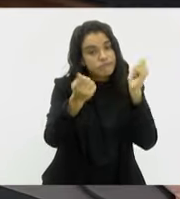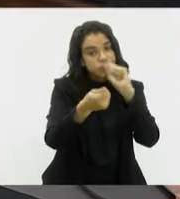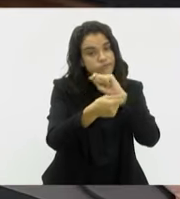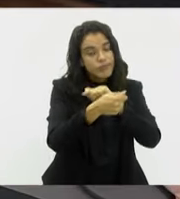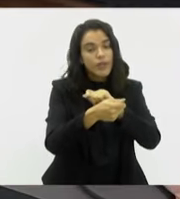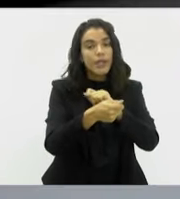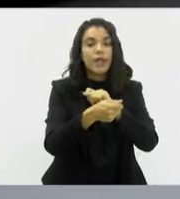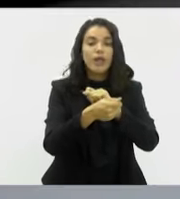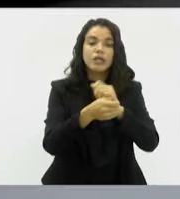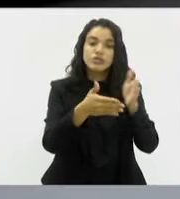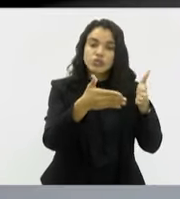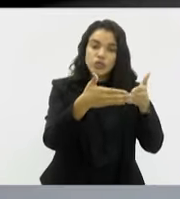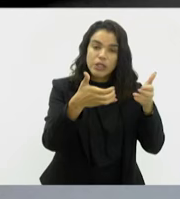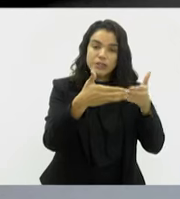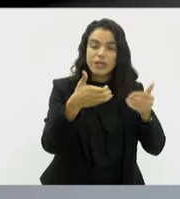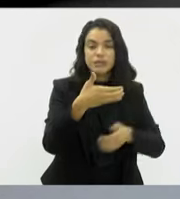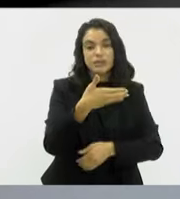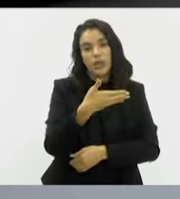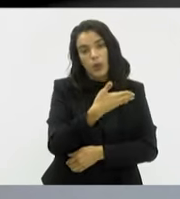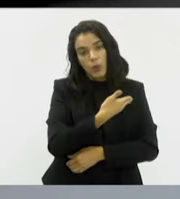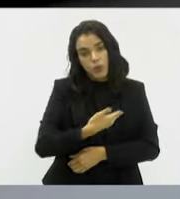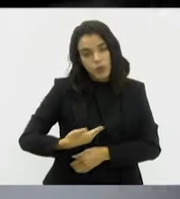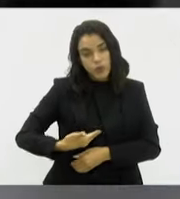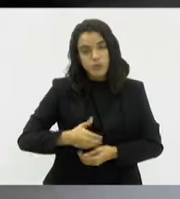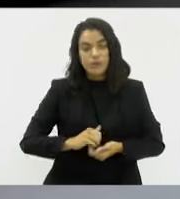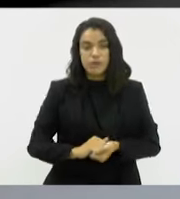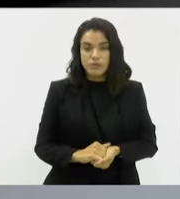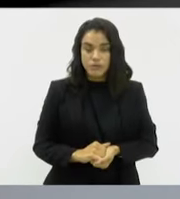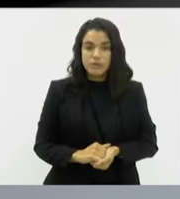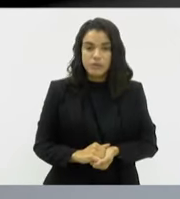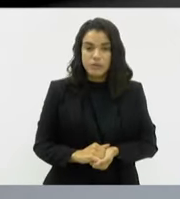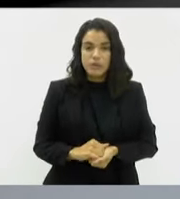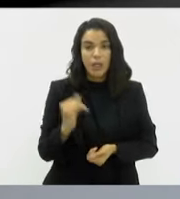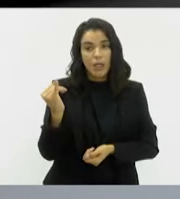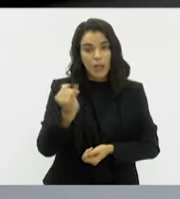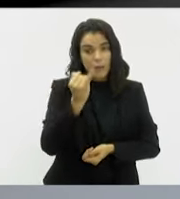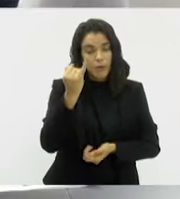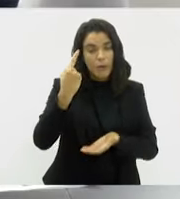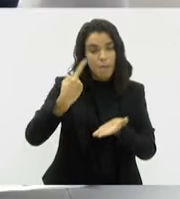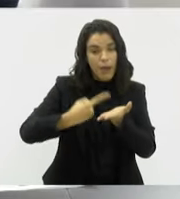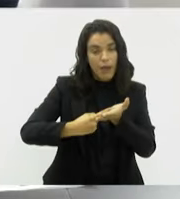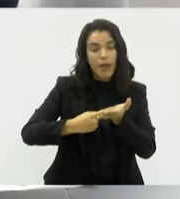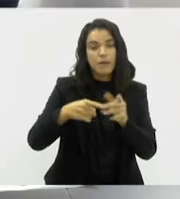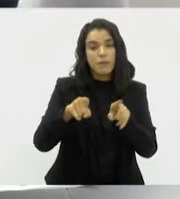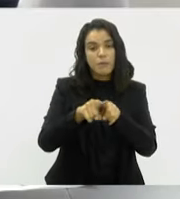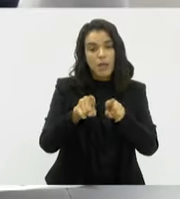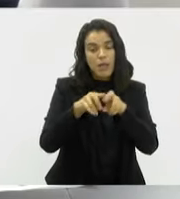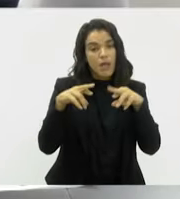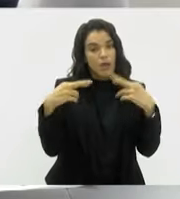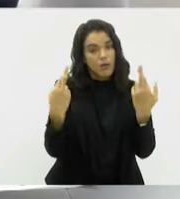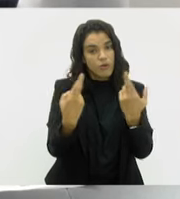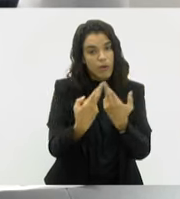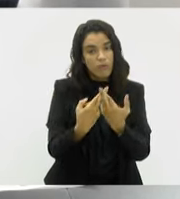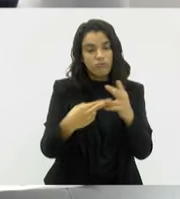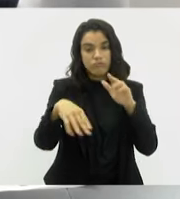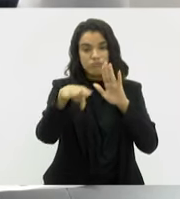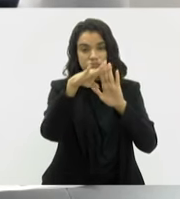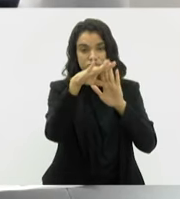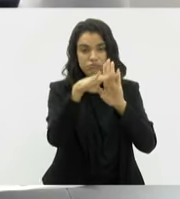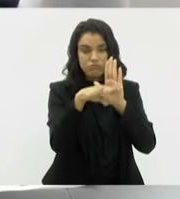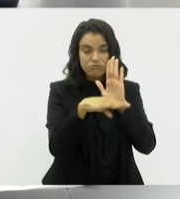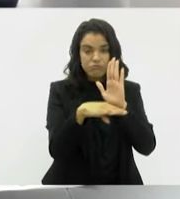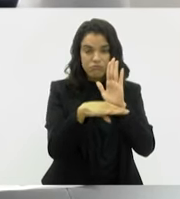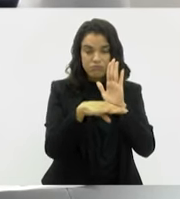e indicação legislativa. Acho que é importante a gente marcar para a próxima sessão também uma questão de ordem nesse sentido, para a